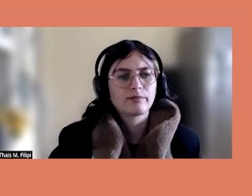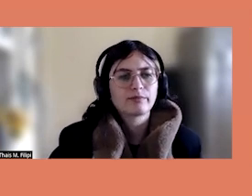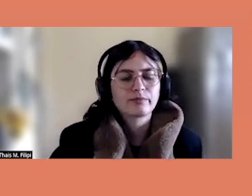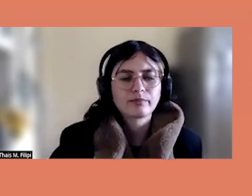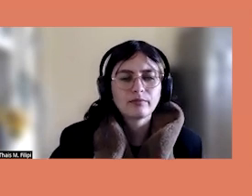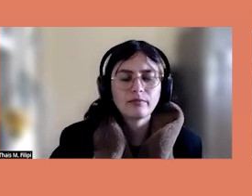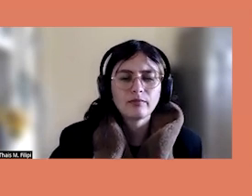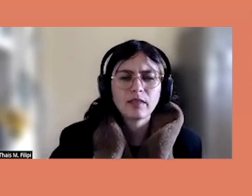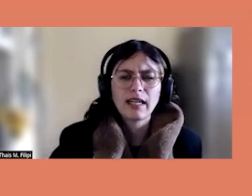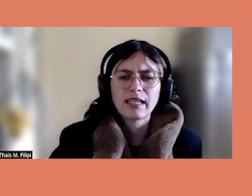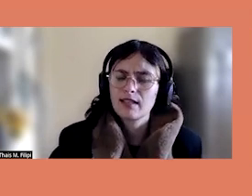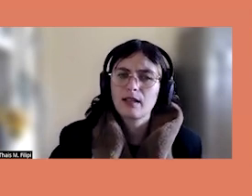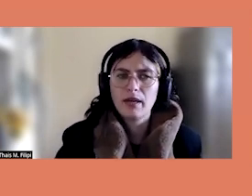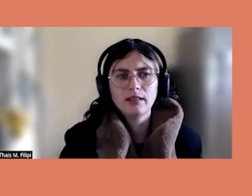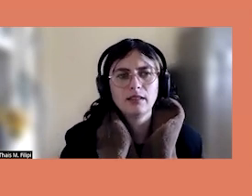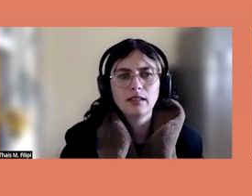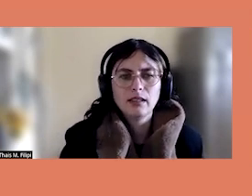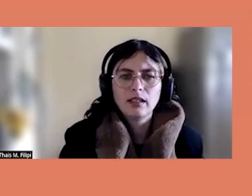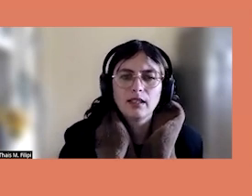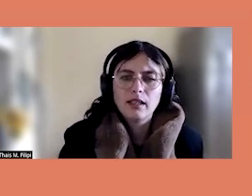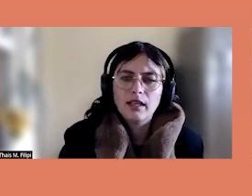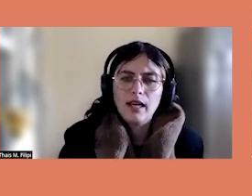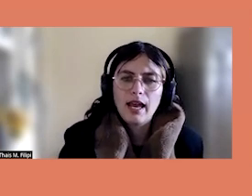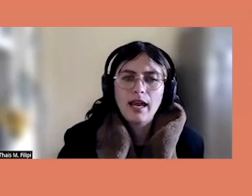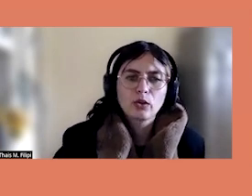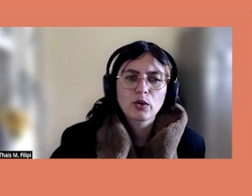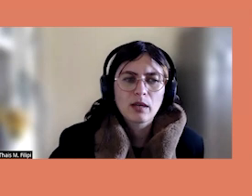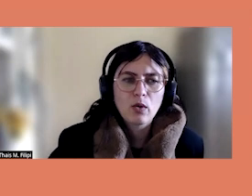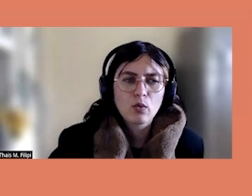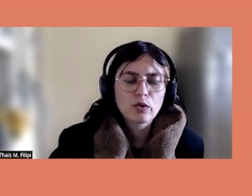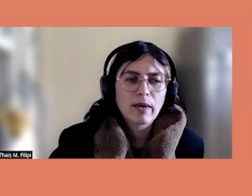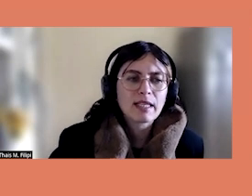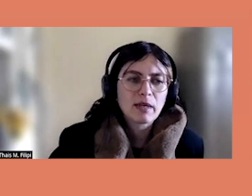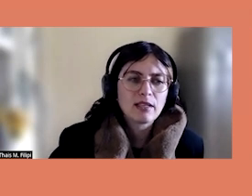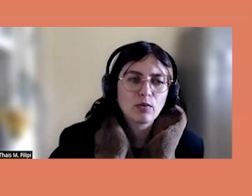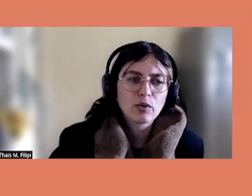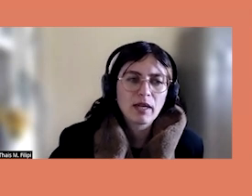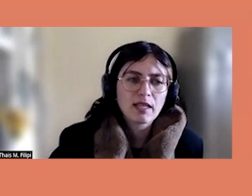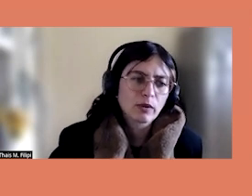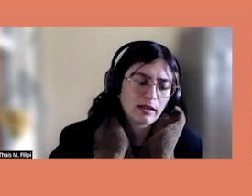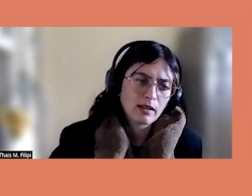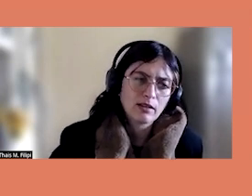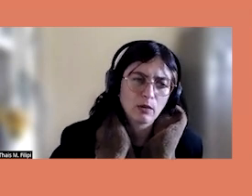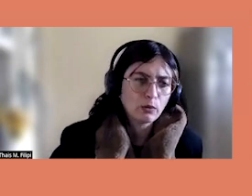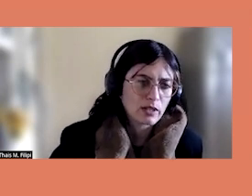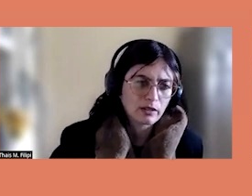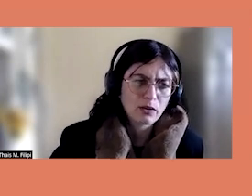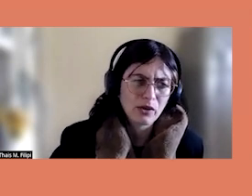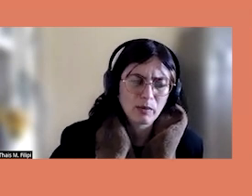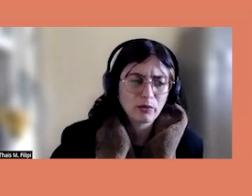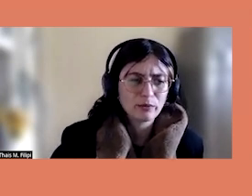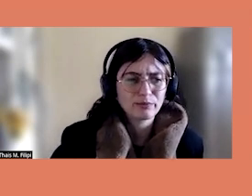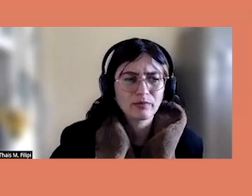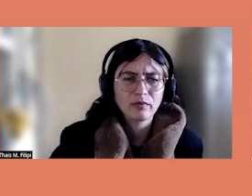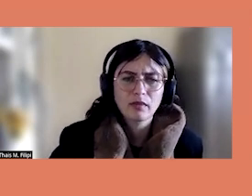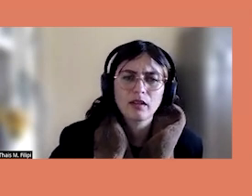códigos aqui nessa tabela. Eu trouxe também alguns mais específicos mesmo, né, que são do Sirgas